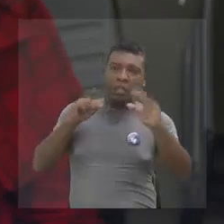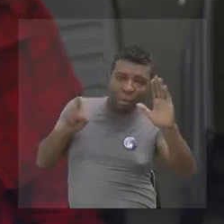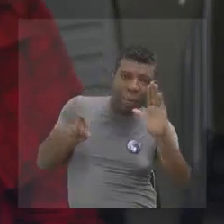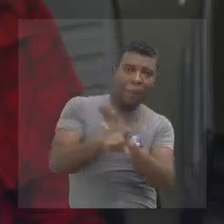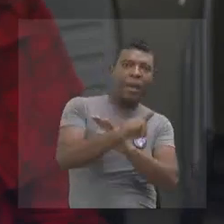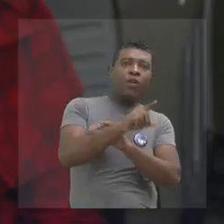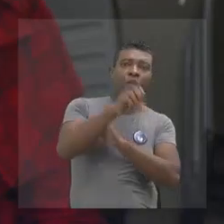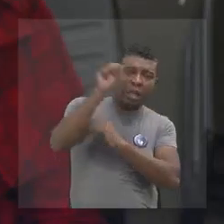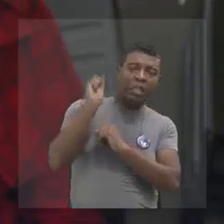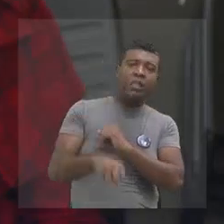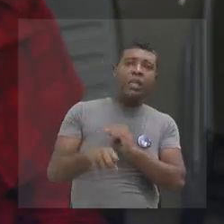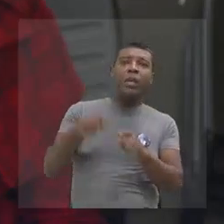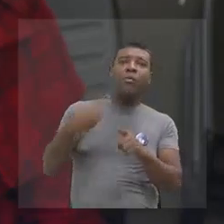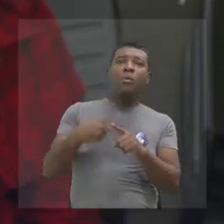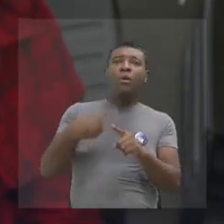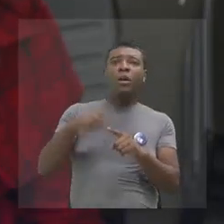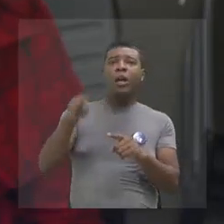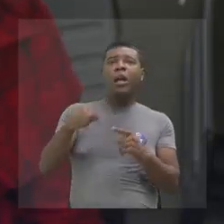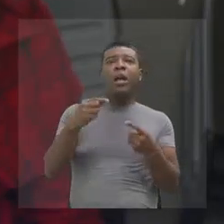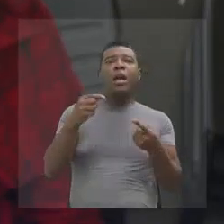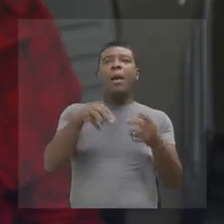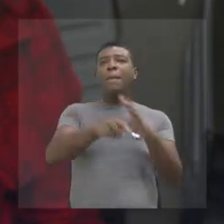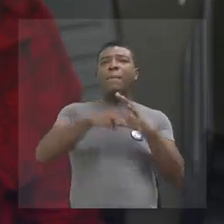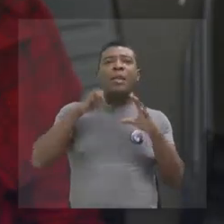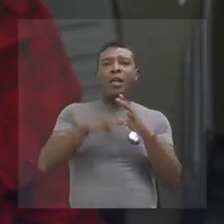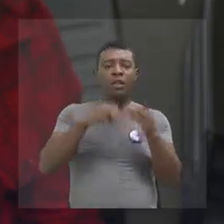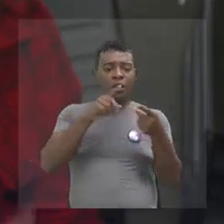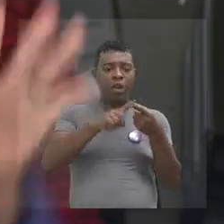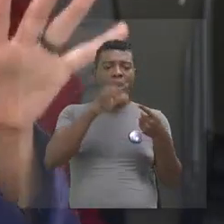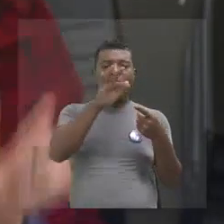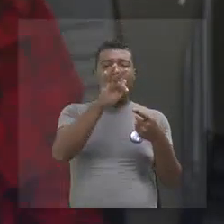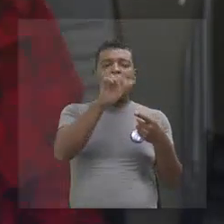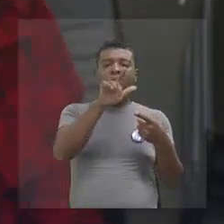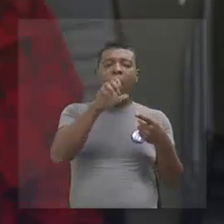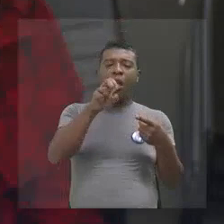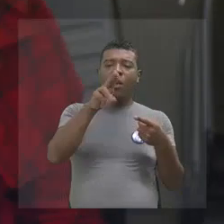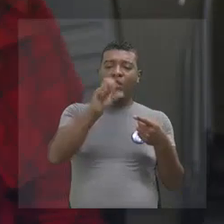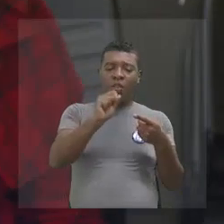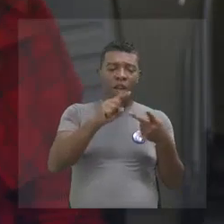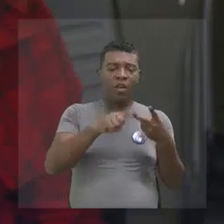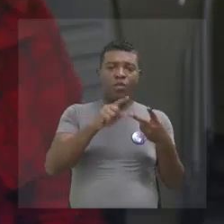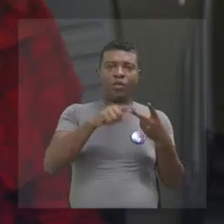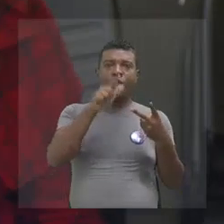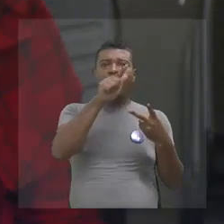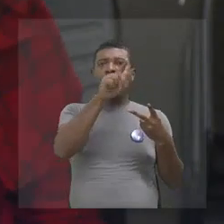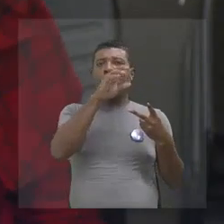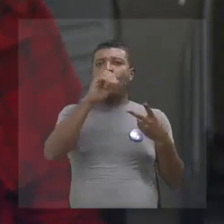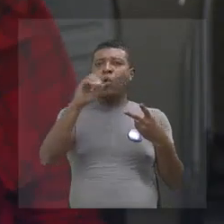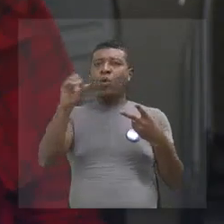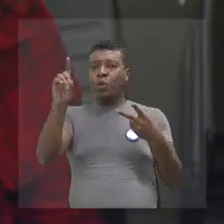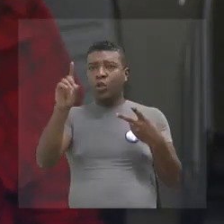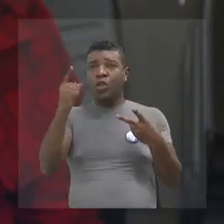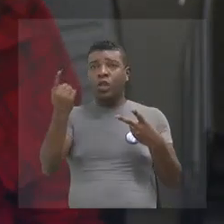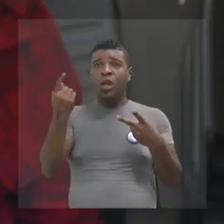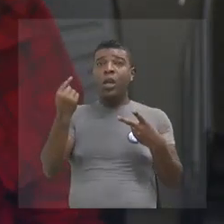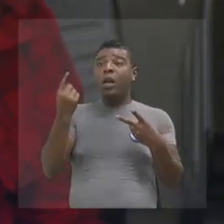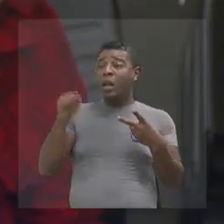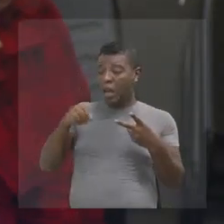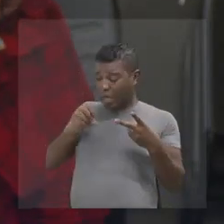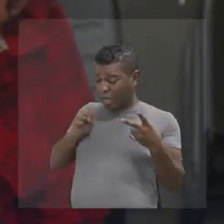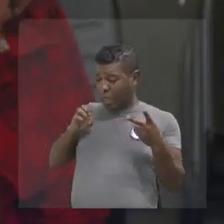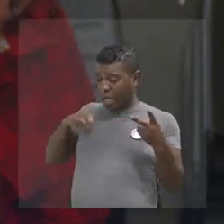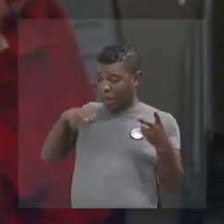mineradoras flews e Gut que operam na Serra do Curral são criminosas e a cemad vem beneficiando elas com